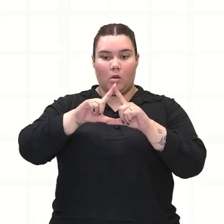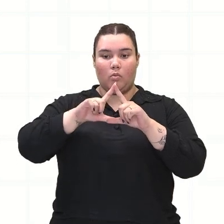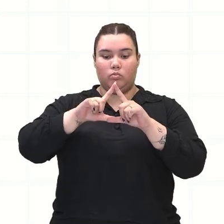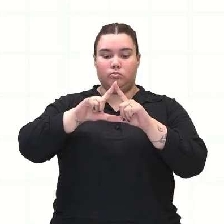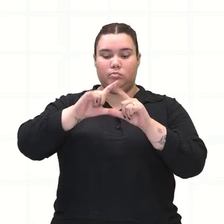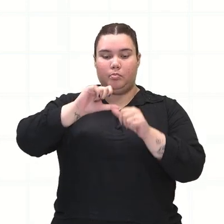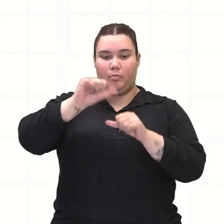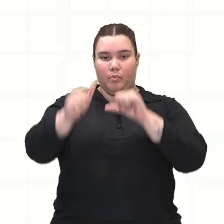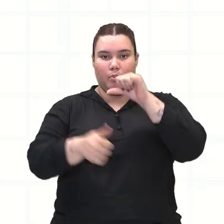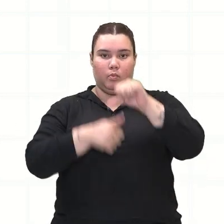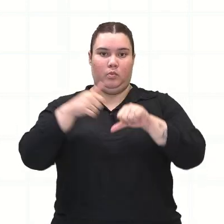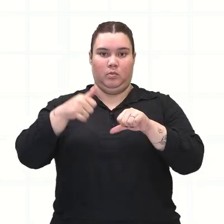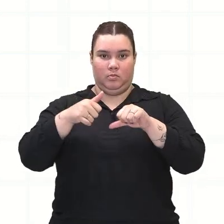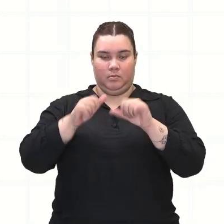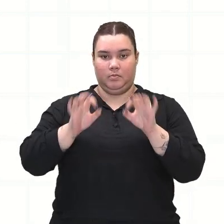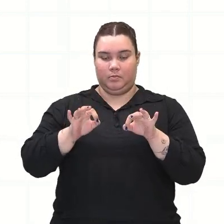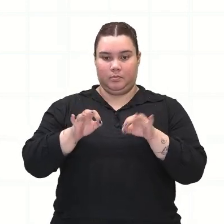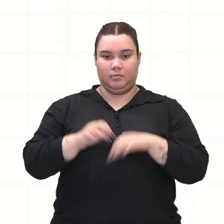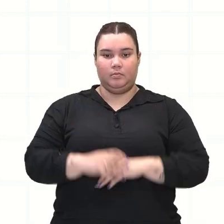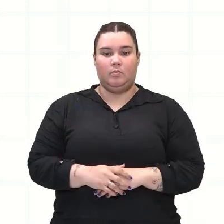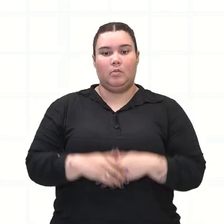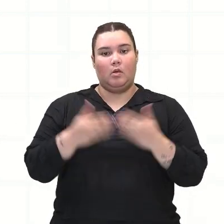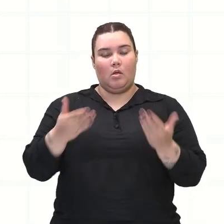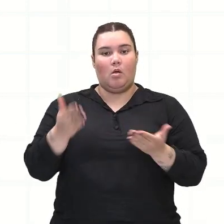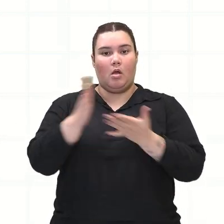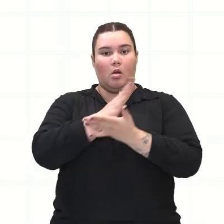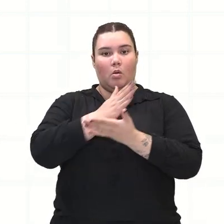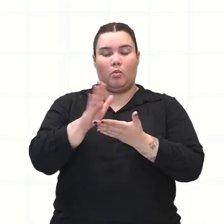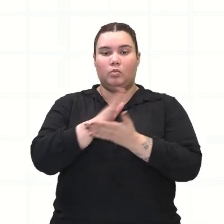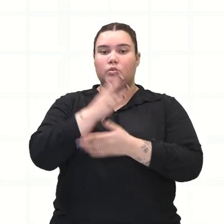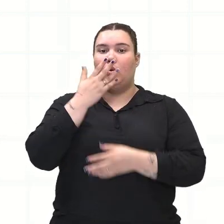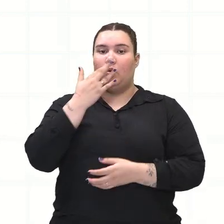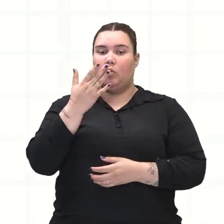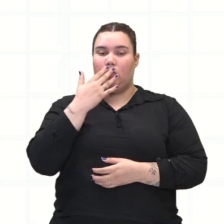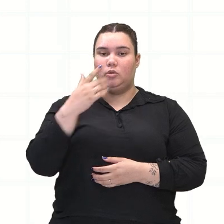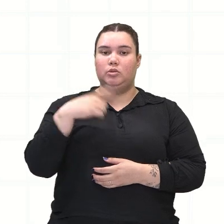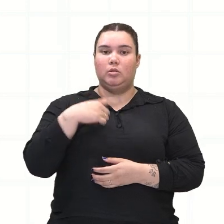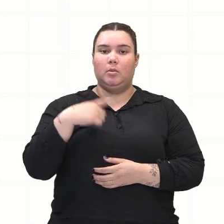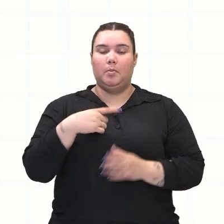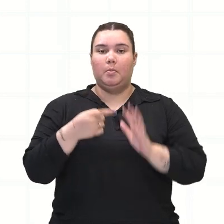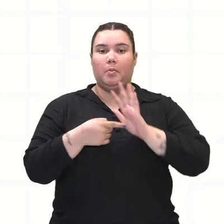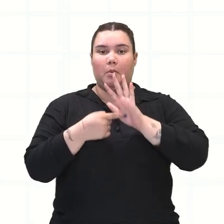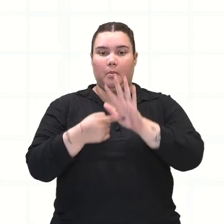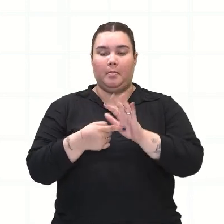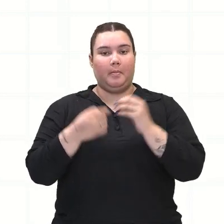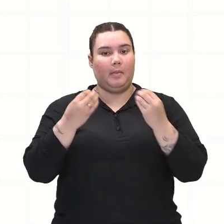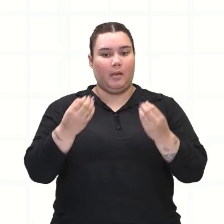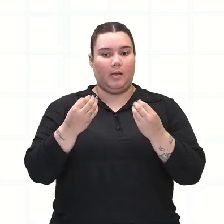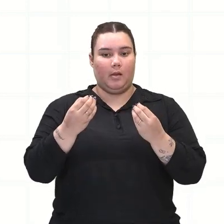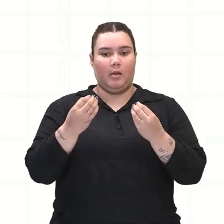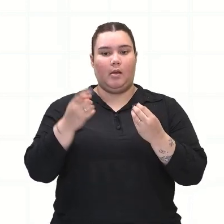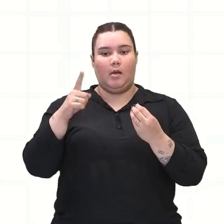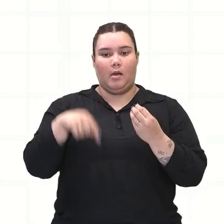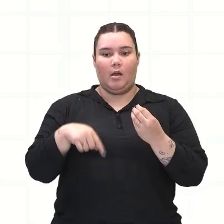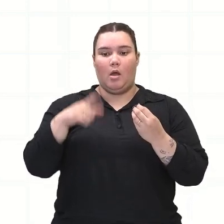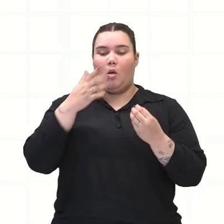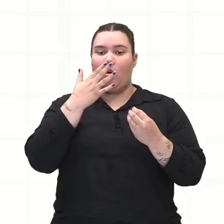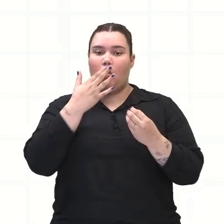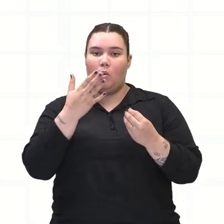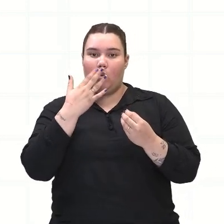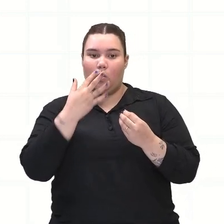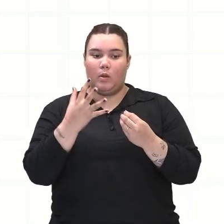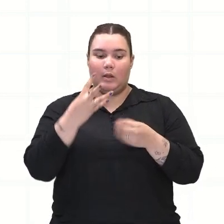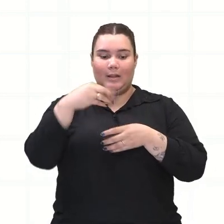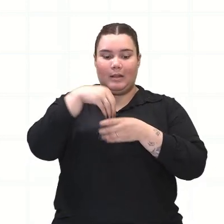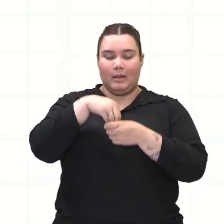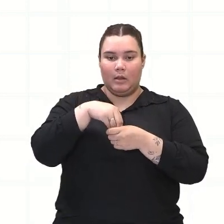baixo. São algumas cores que vamos estar trazendo para serem as cores dentro